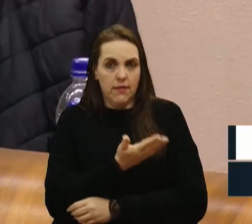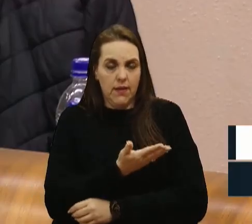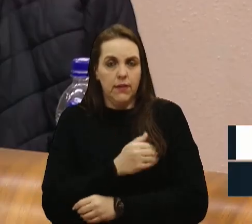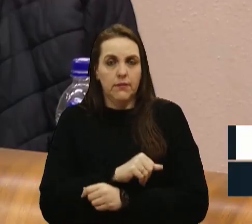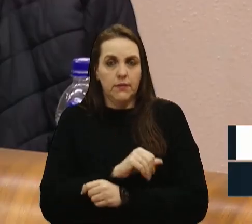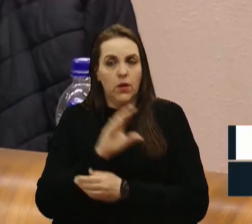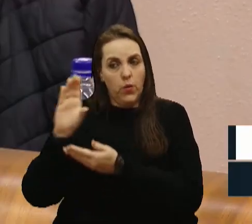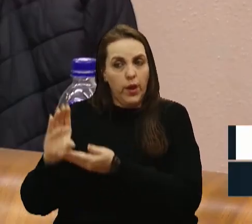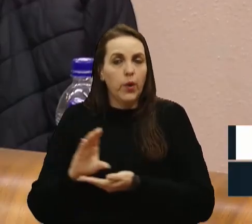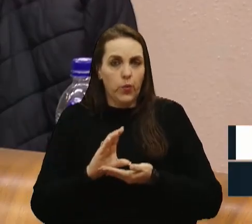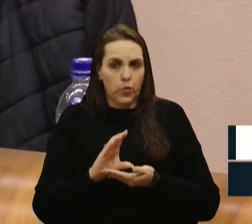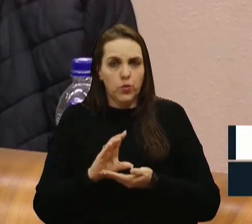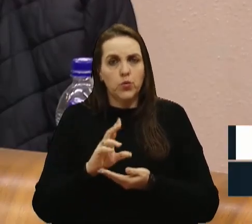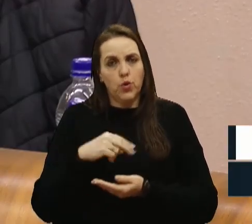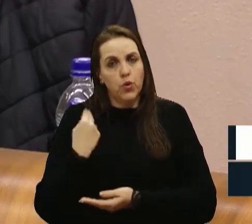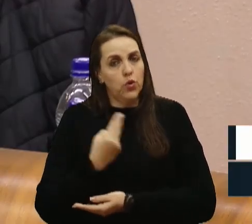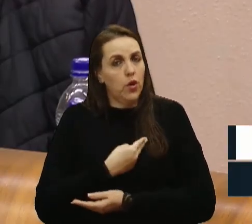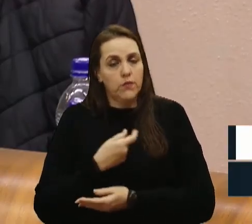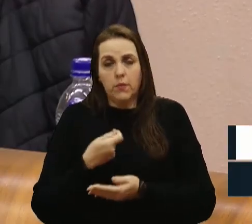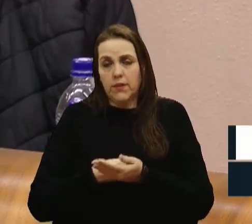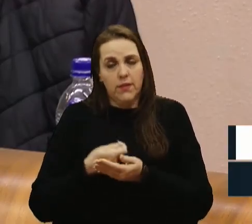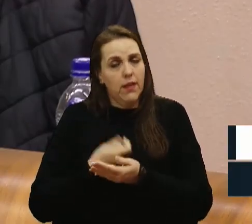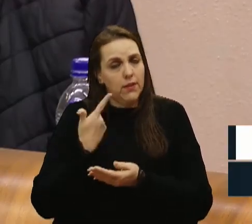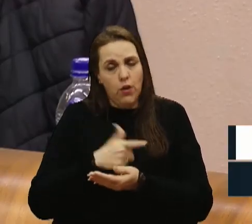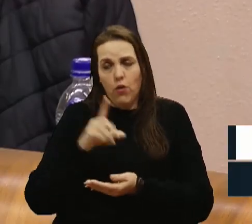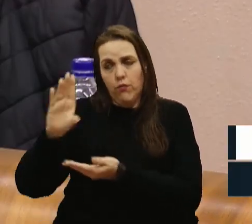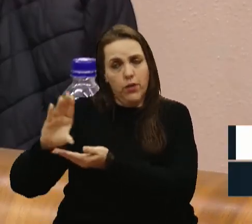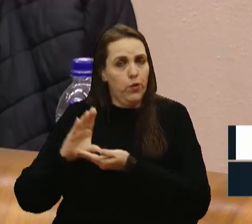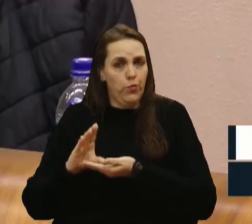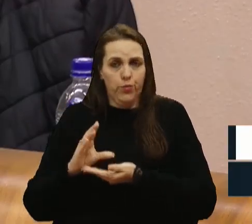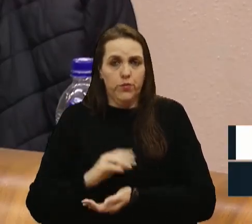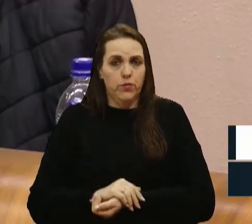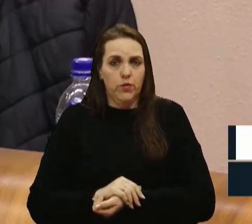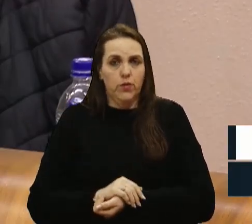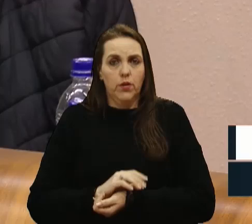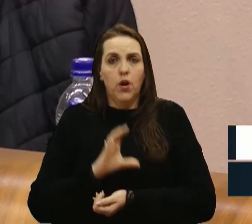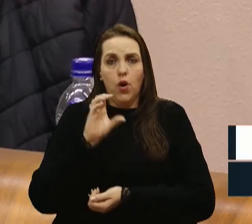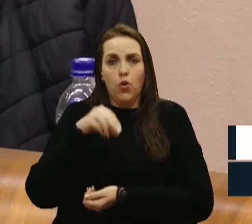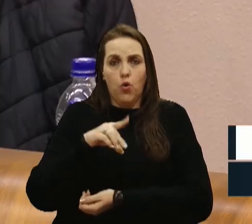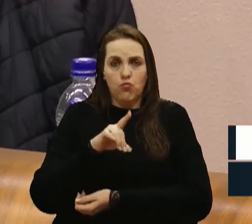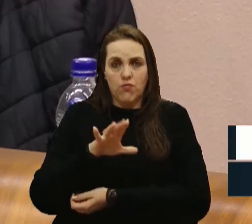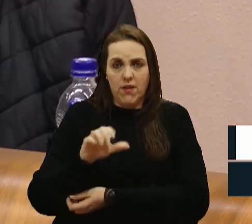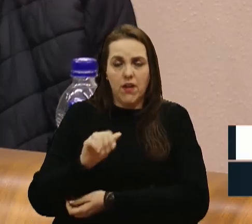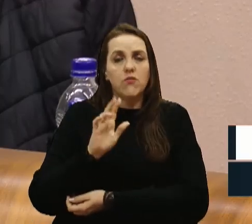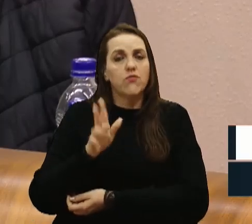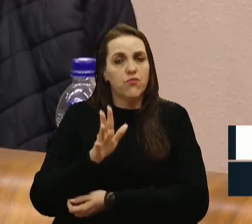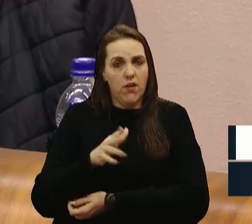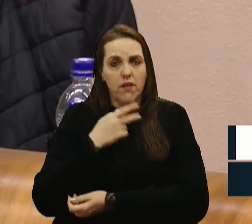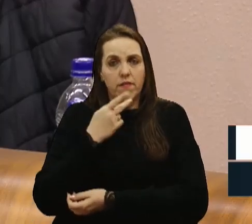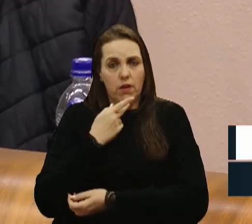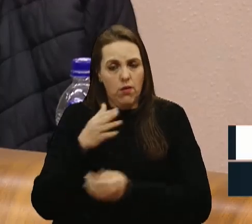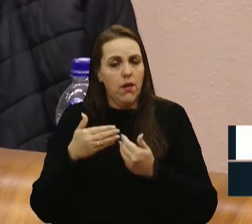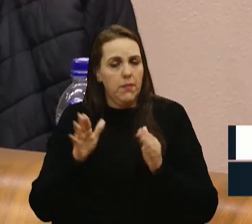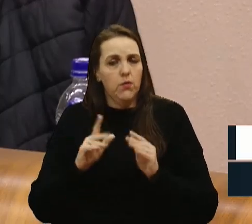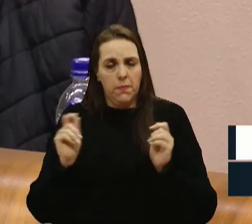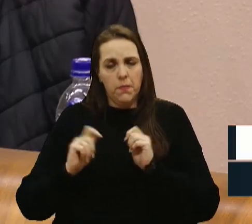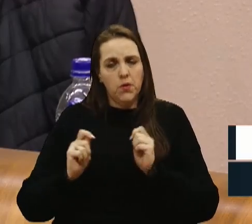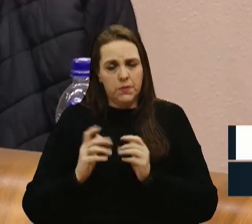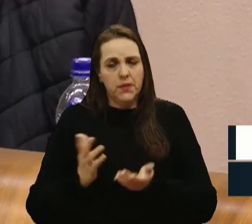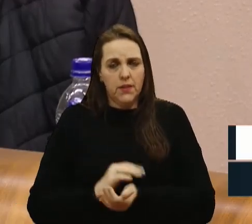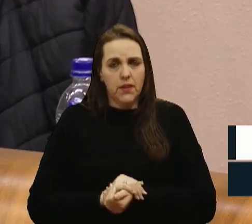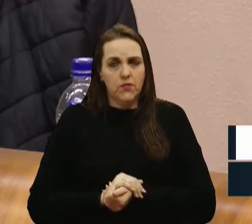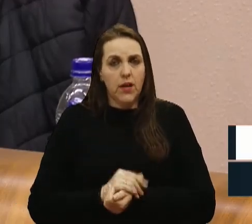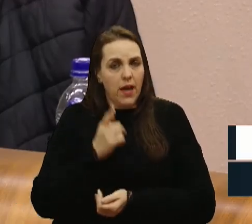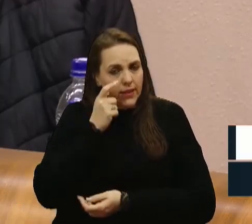desse recurso, nós vamos pleitear novamente o recurso. E o Condica já deu, de alguma forma, abertura para isso, porque